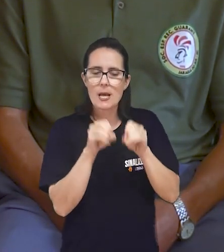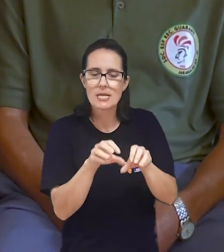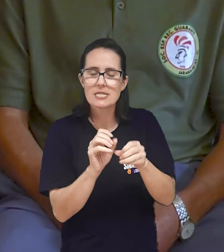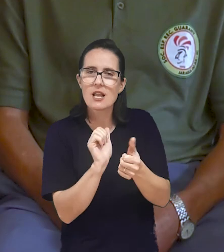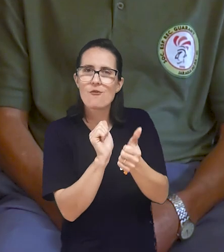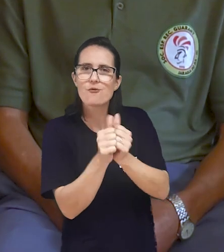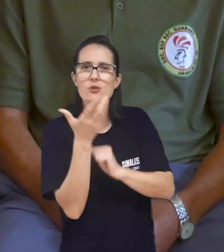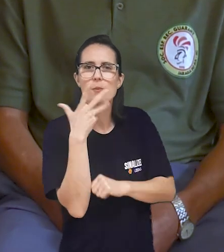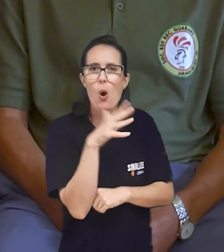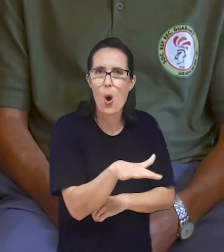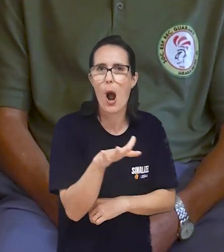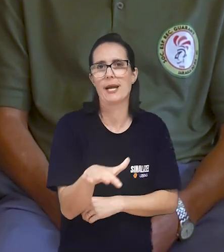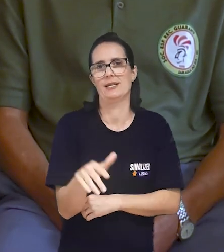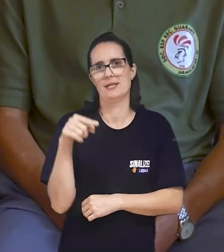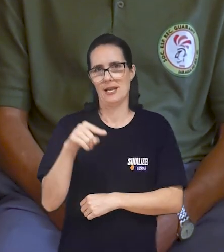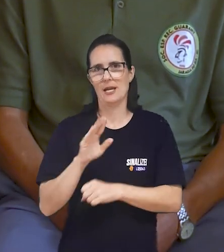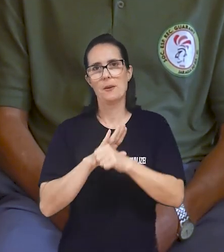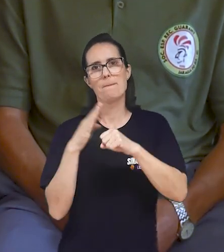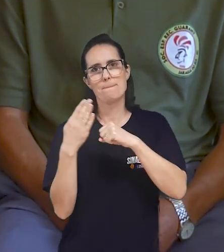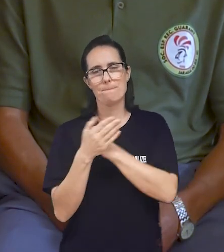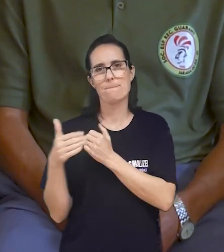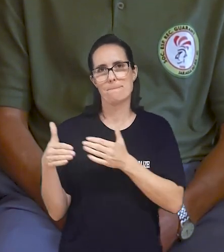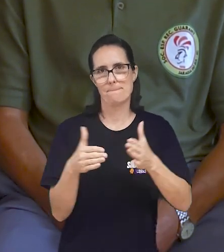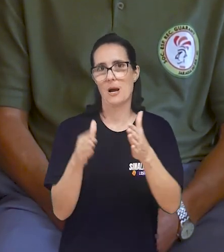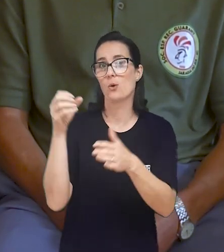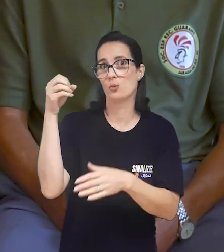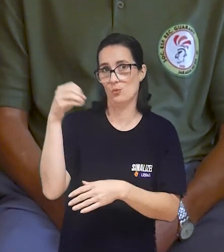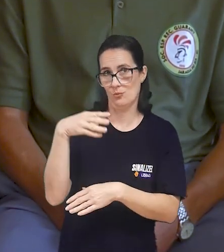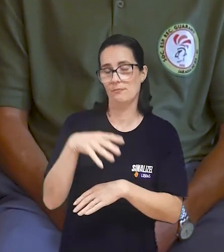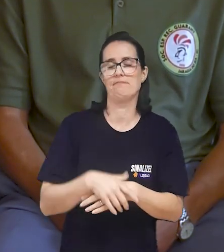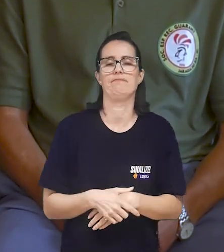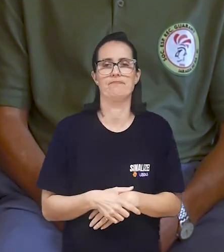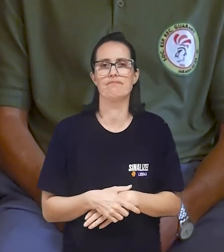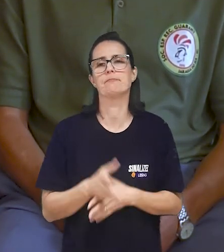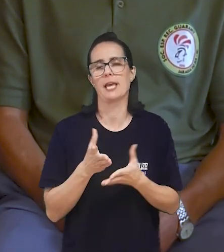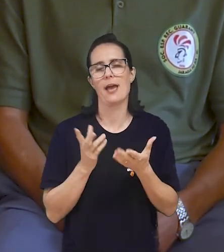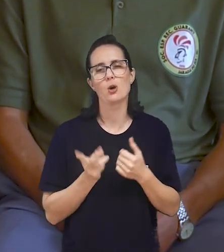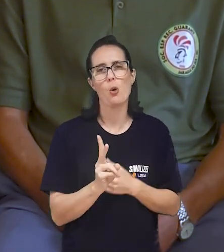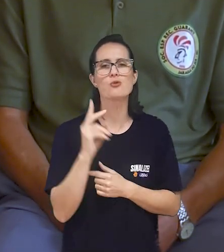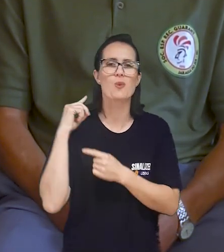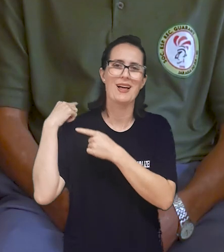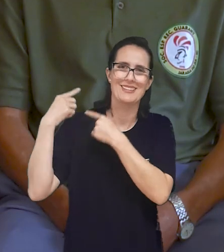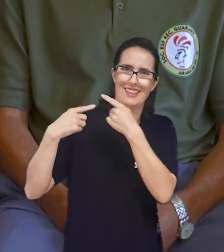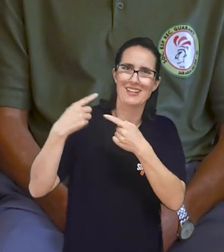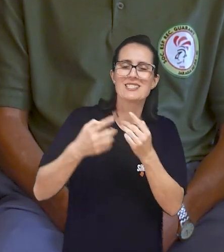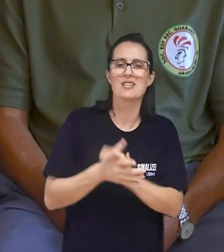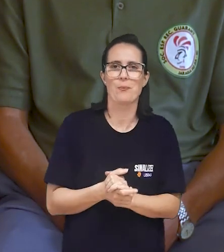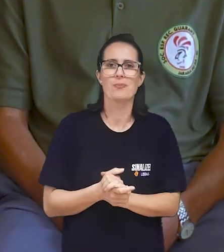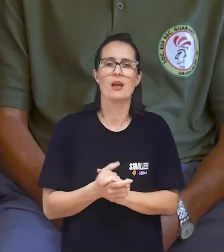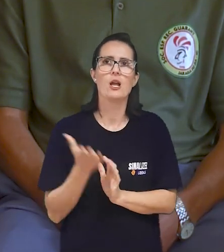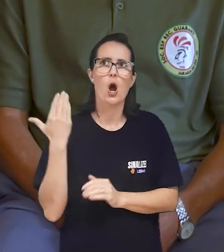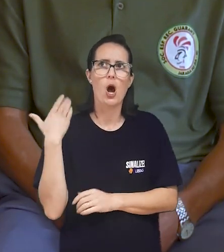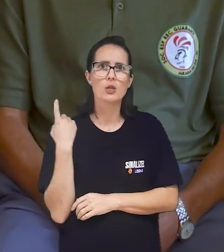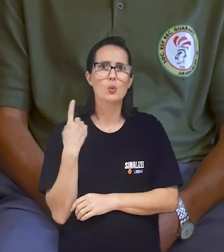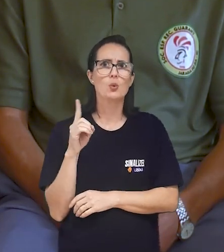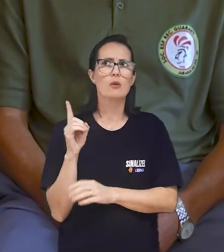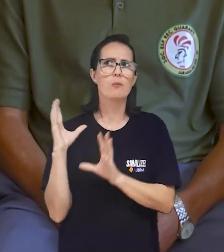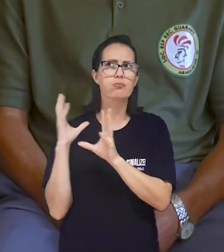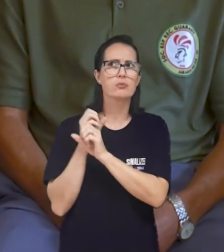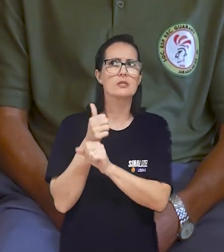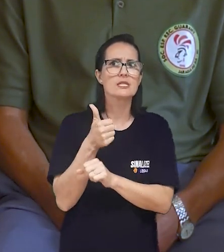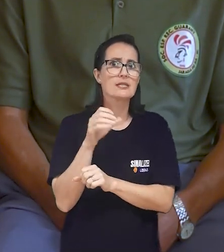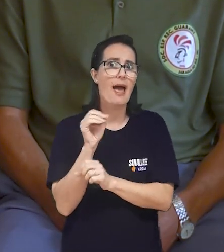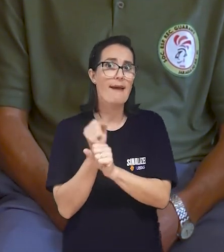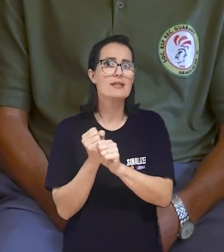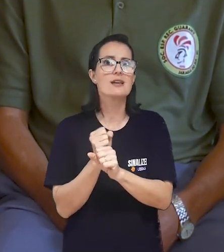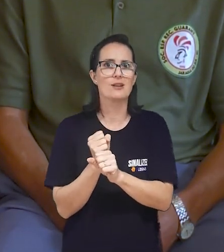está preservando o campo, para não deixar morrer essa tradição. E nós somos, até nos últimos 10 anos, nós fomos 2 vezes